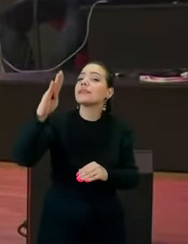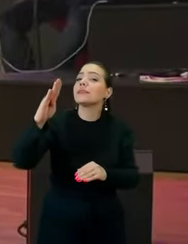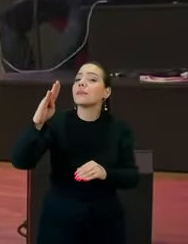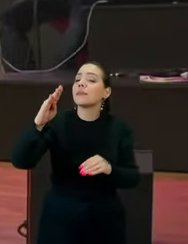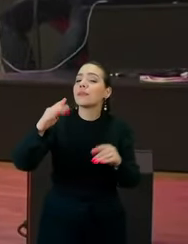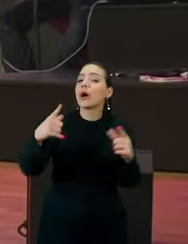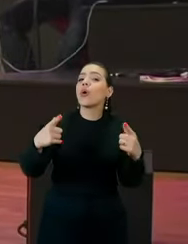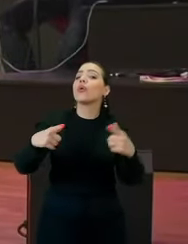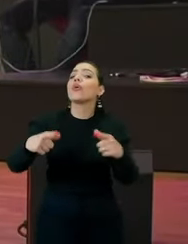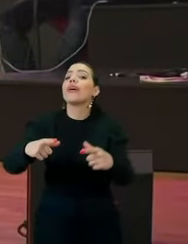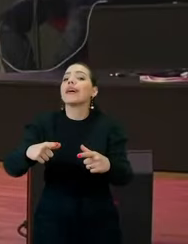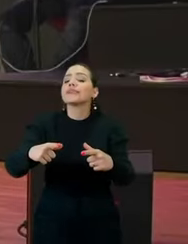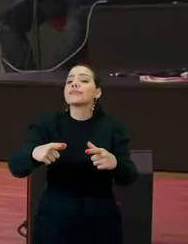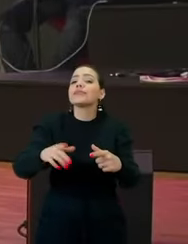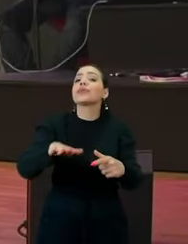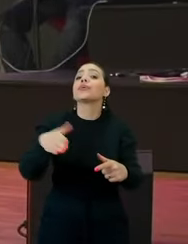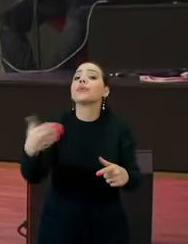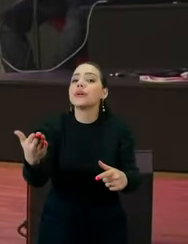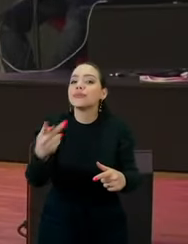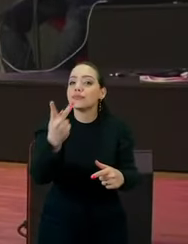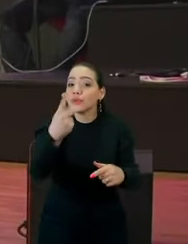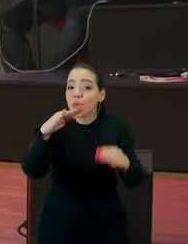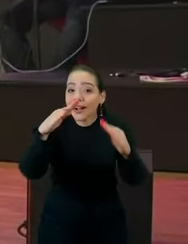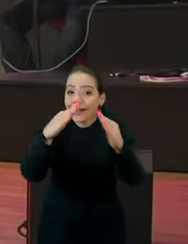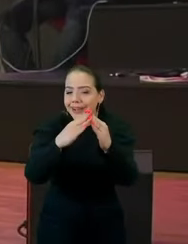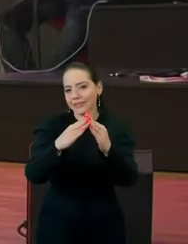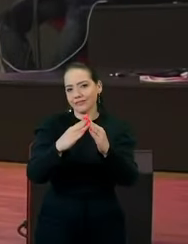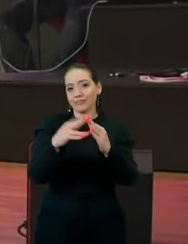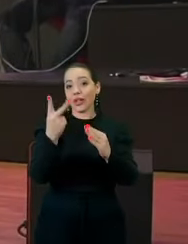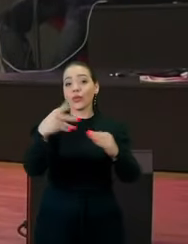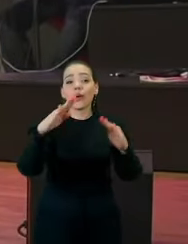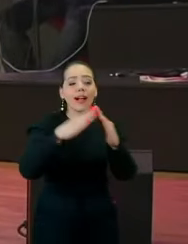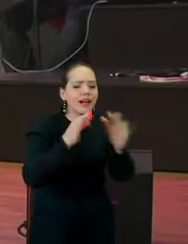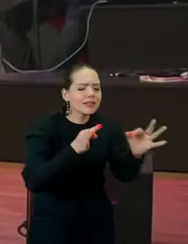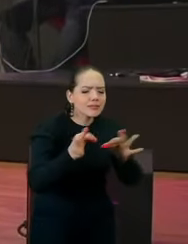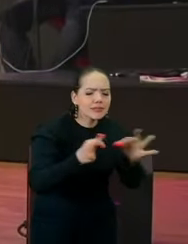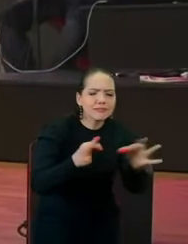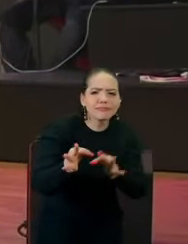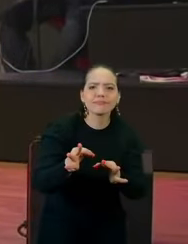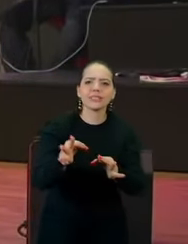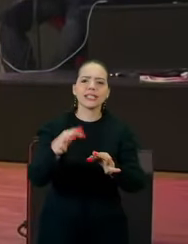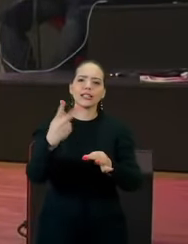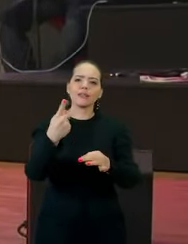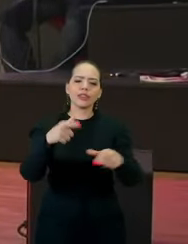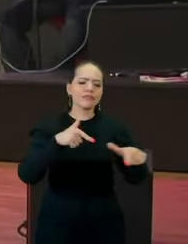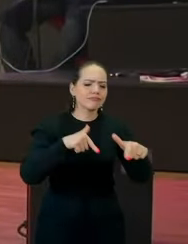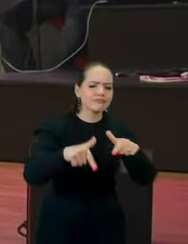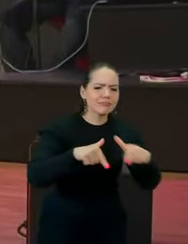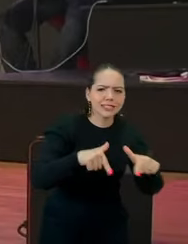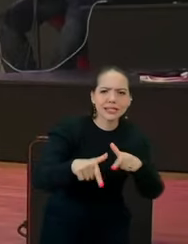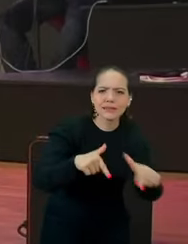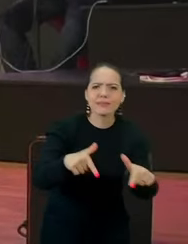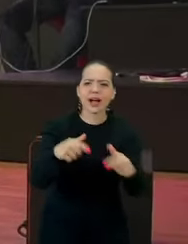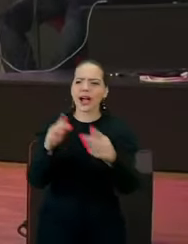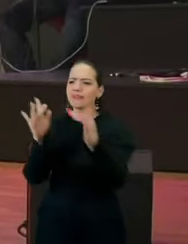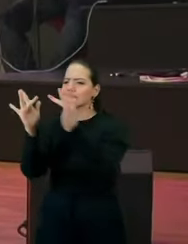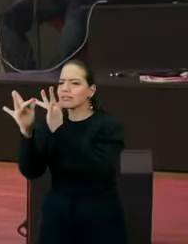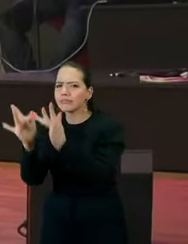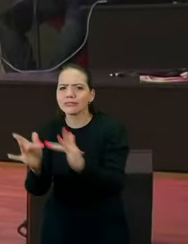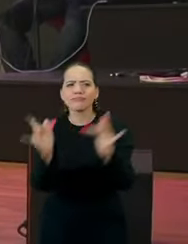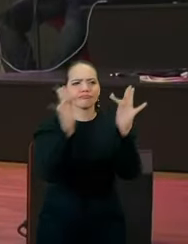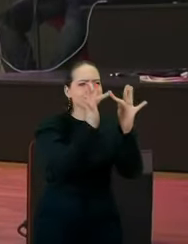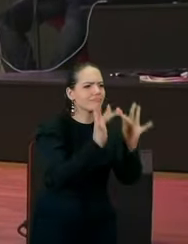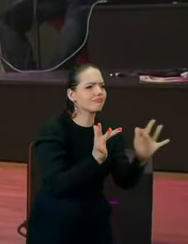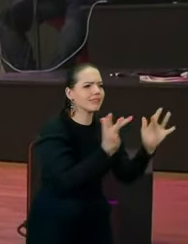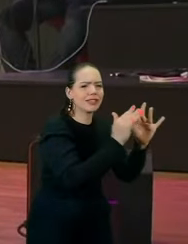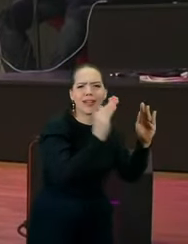você arruma o seu guarda-roupa, como você faz a sua cama, quando você responde ao porteiro, quando você é com a sua família, com os seus irmãos, com as pessoas ao seu redor, você está